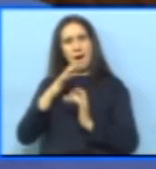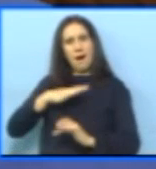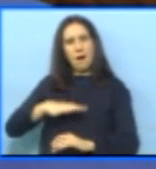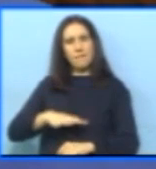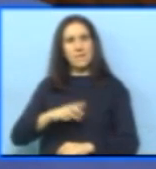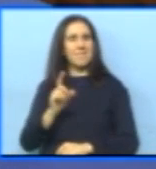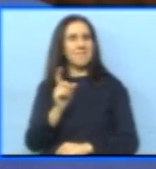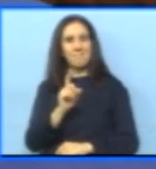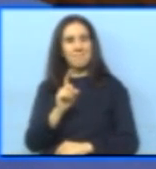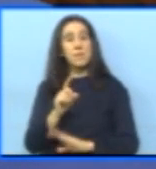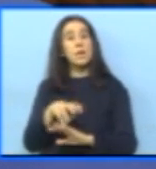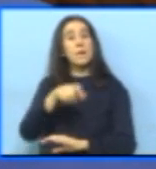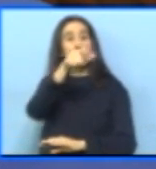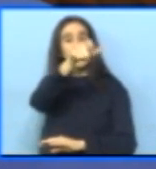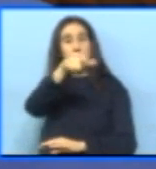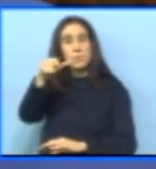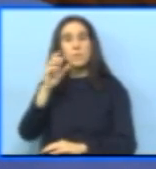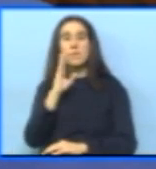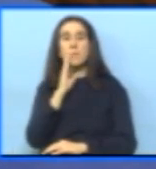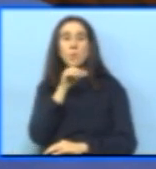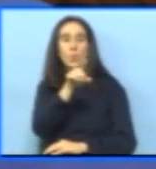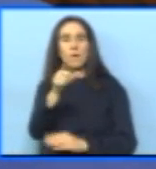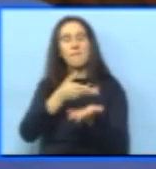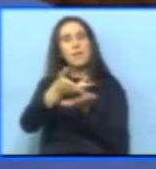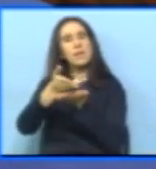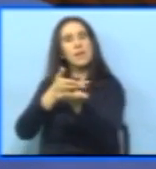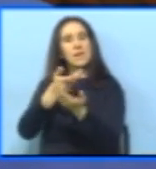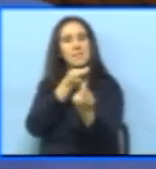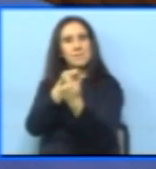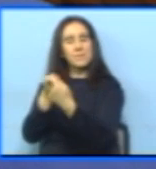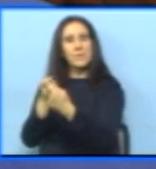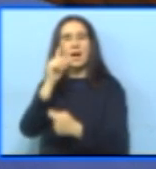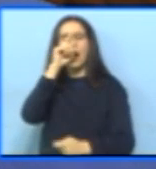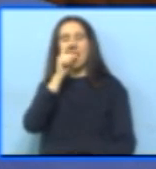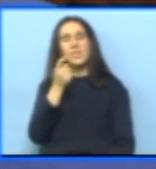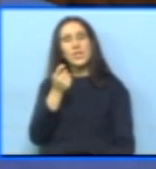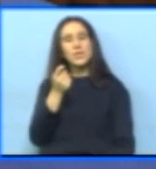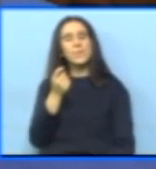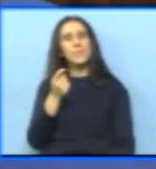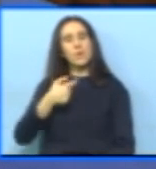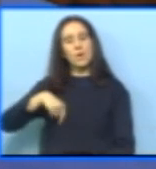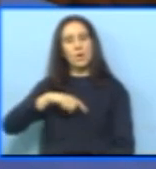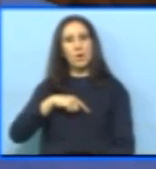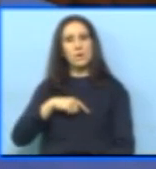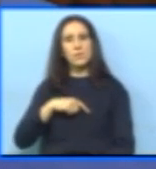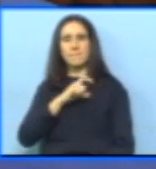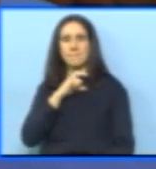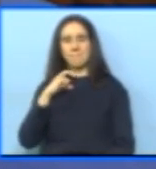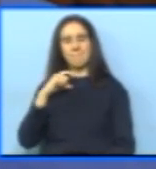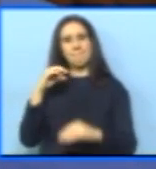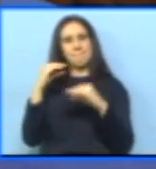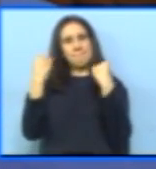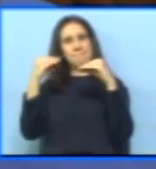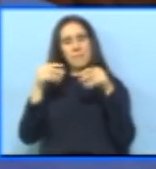em conta as pessoas com quem vai lidar. Às vezes faz-nos lembrar um bocadinho os nossos métodos pastorais, que até